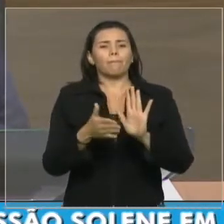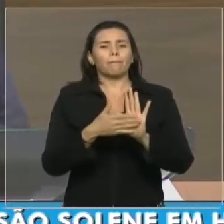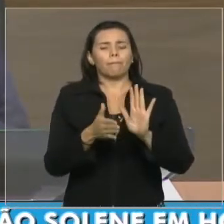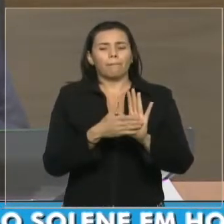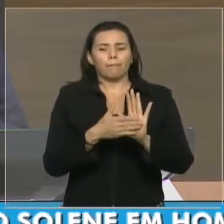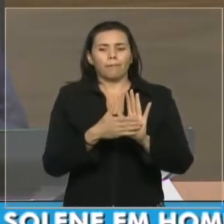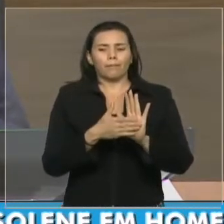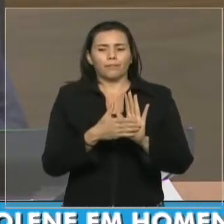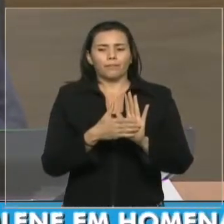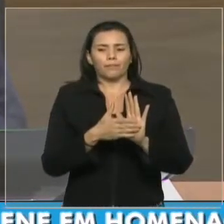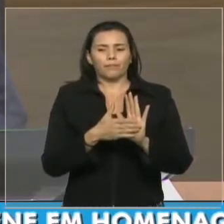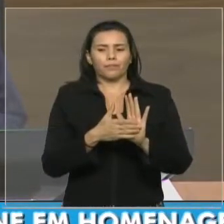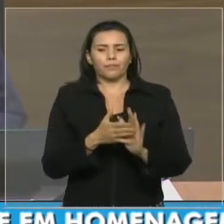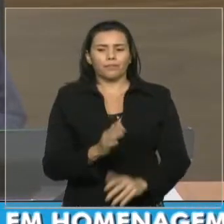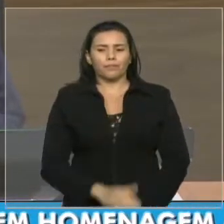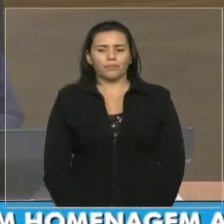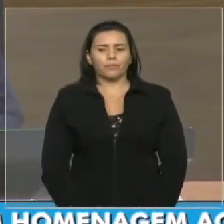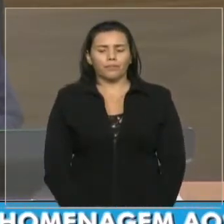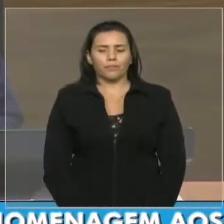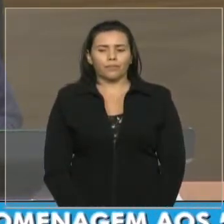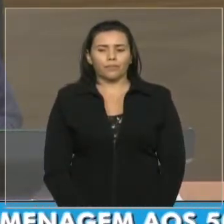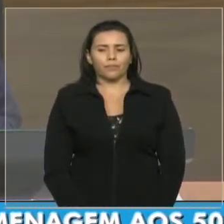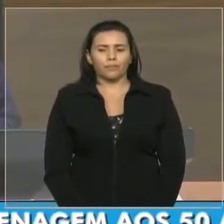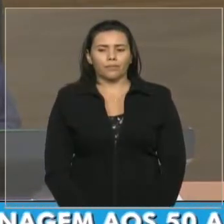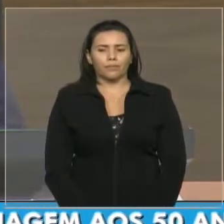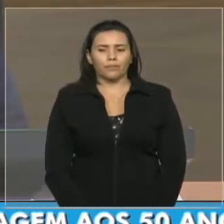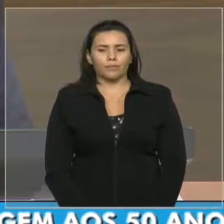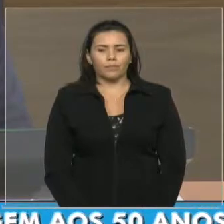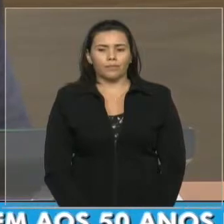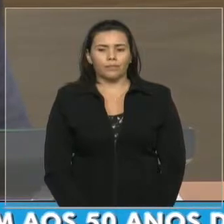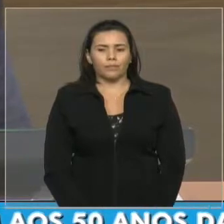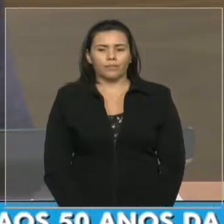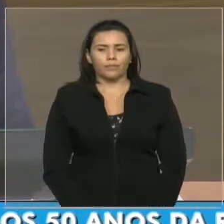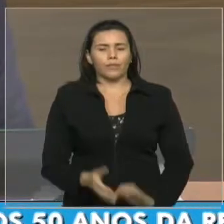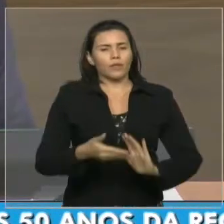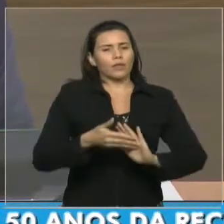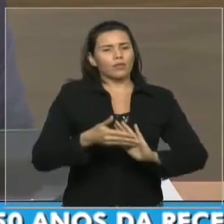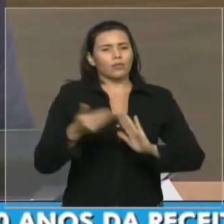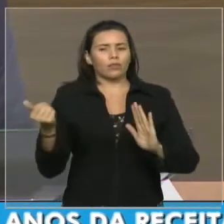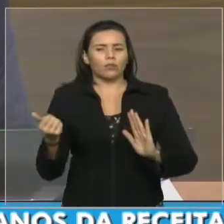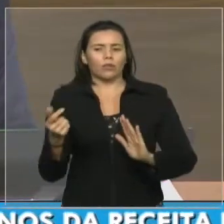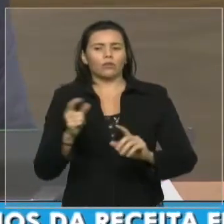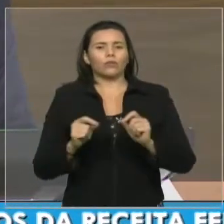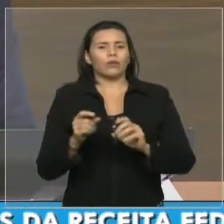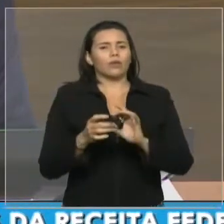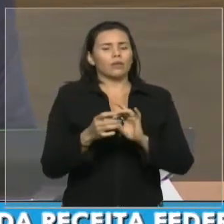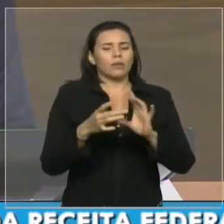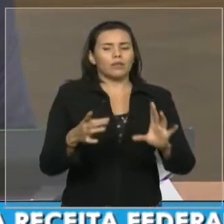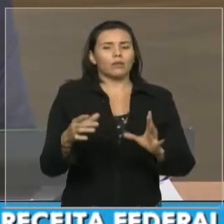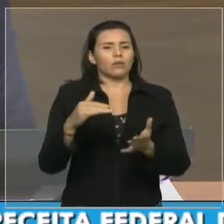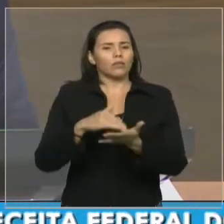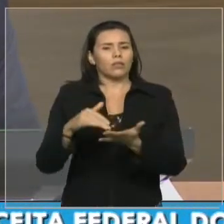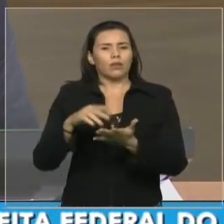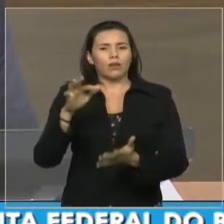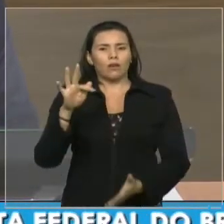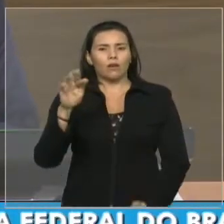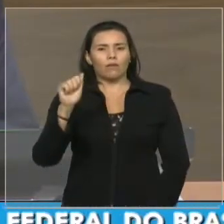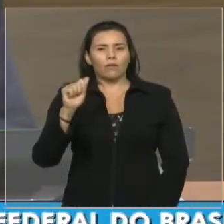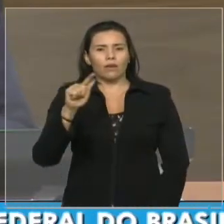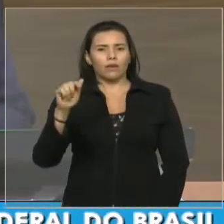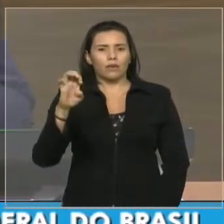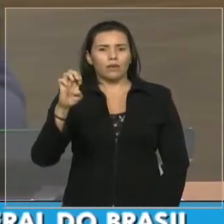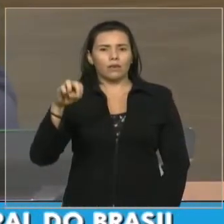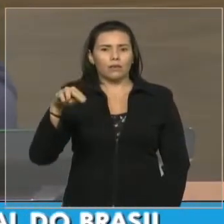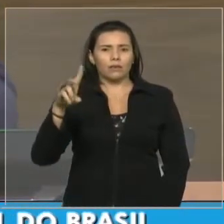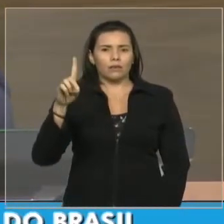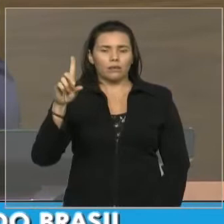propunha à época para a Assembleia que a revogação de uma autorização para que o secretário de Fazenda do Estado, ele,